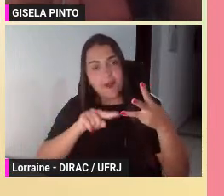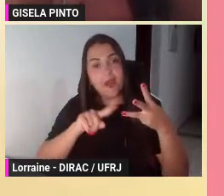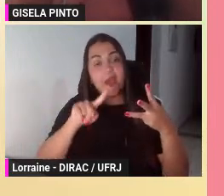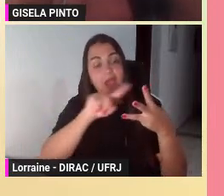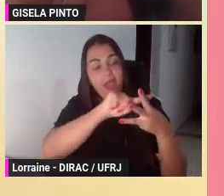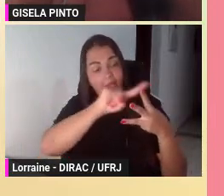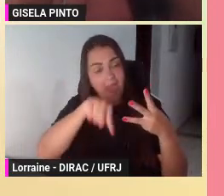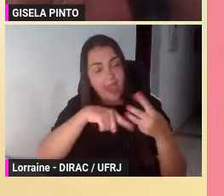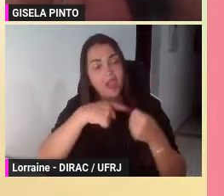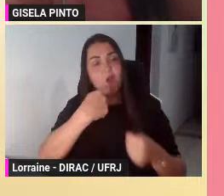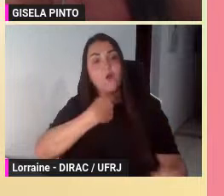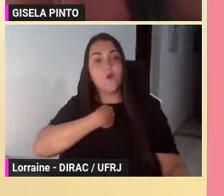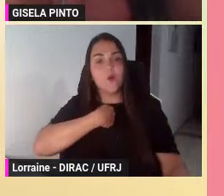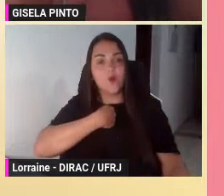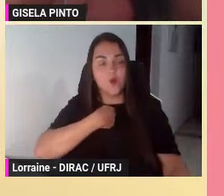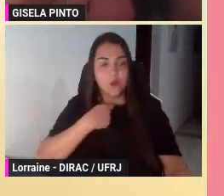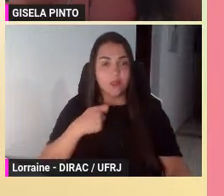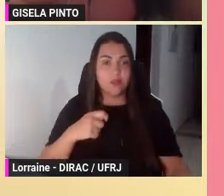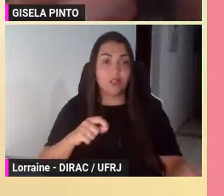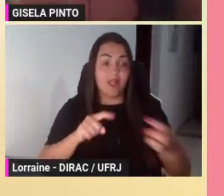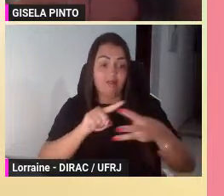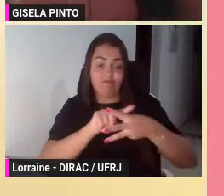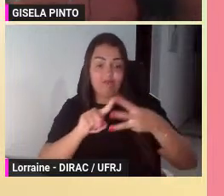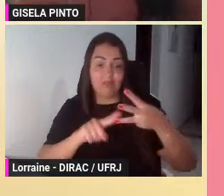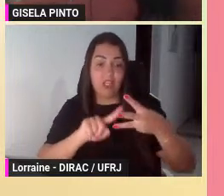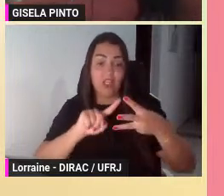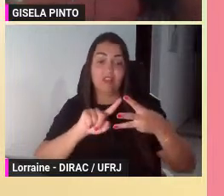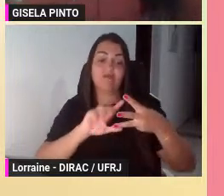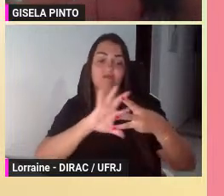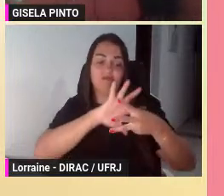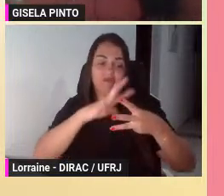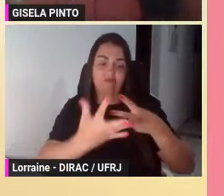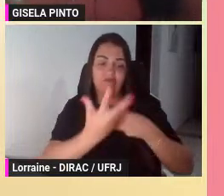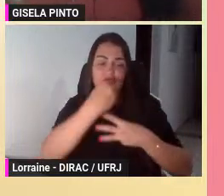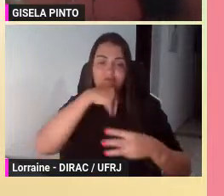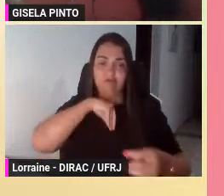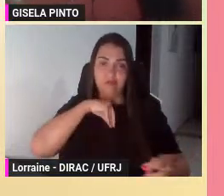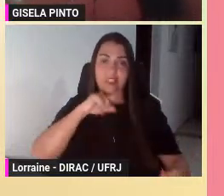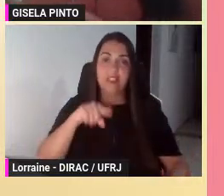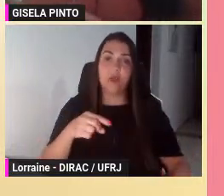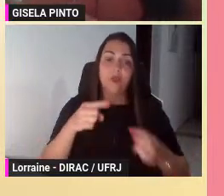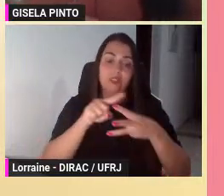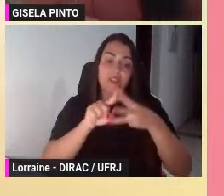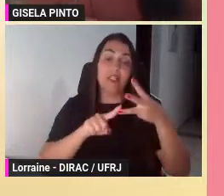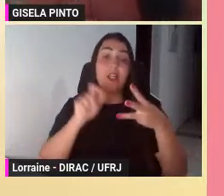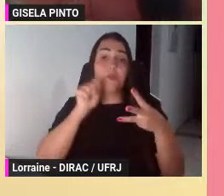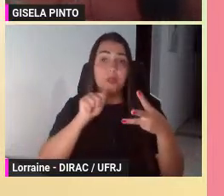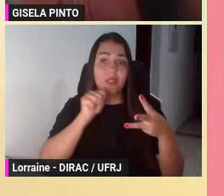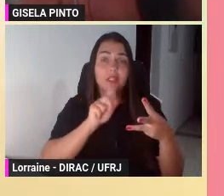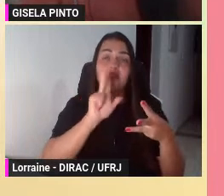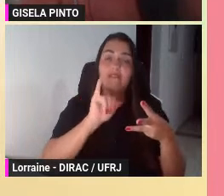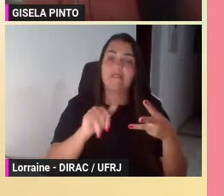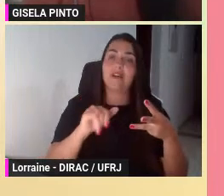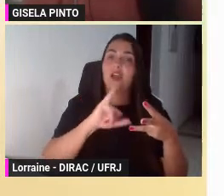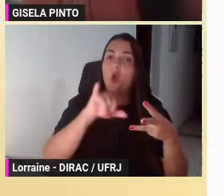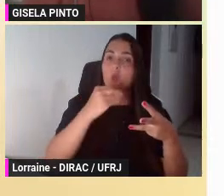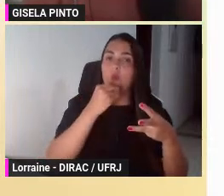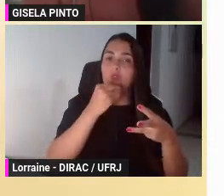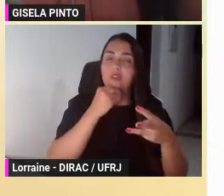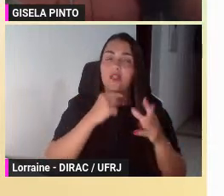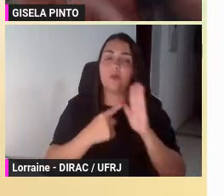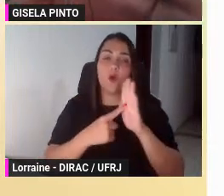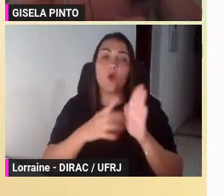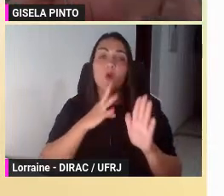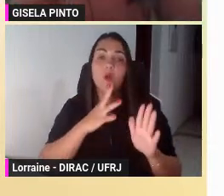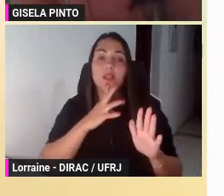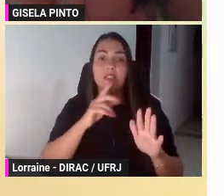definição. Acho que a minha definição está dentro disso também. São essas três meninas que a gente vai ter oportunidade de conhecer um pouquinho melhor